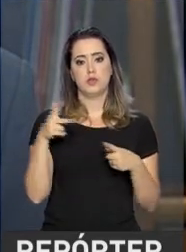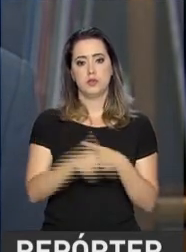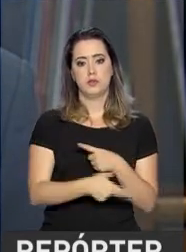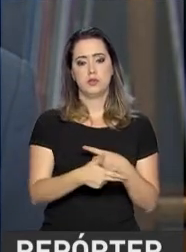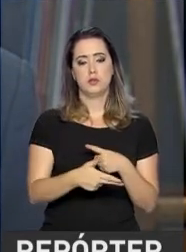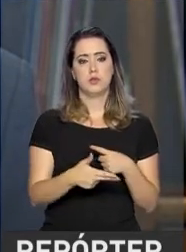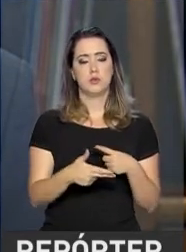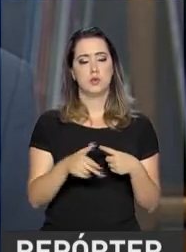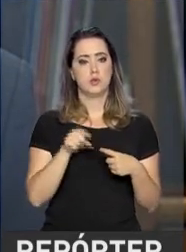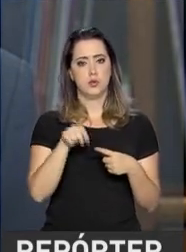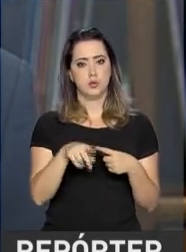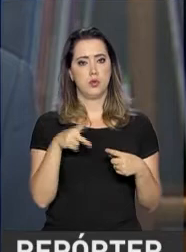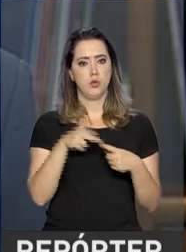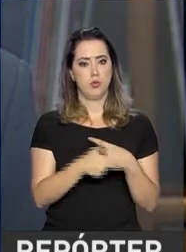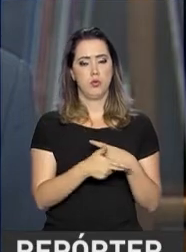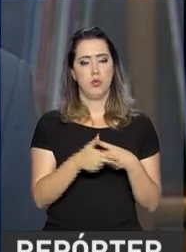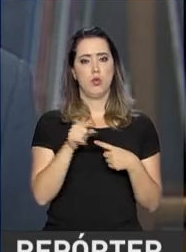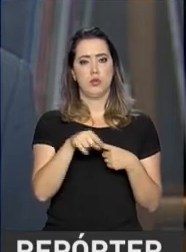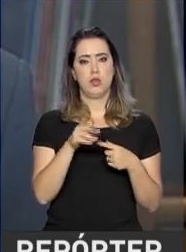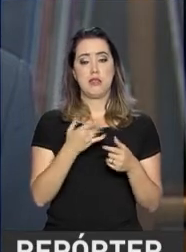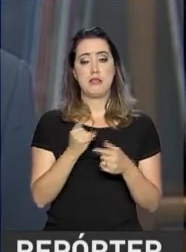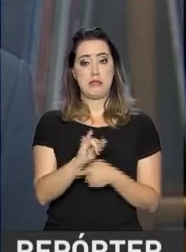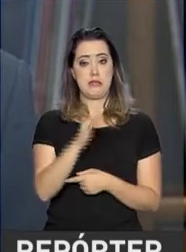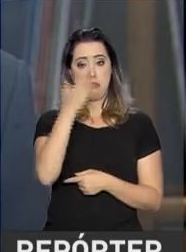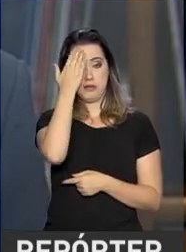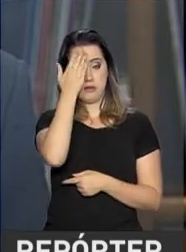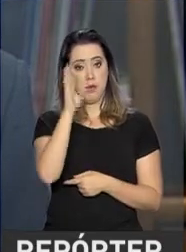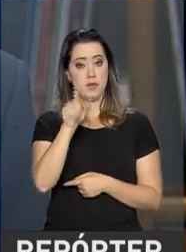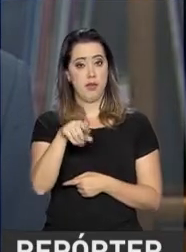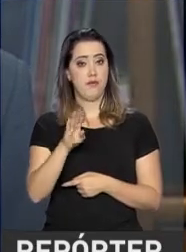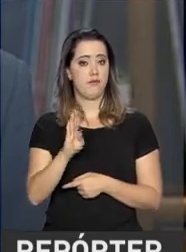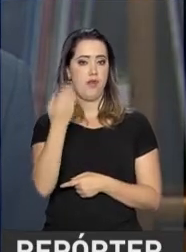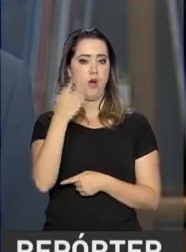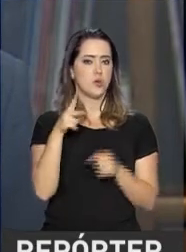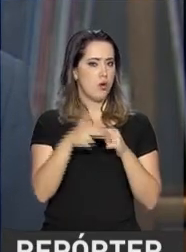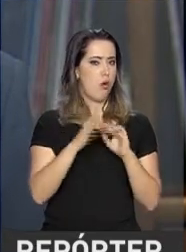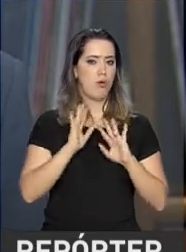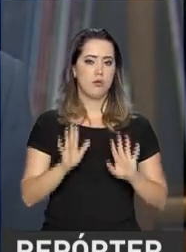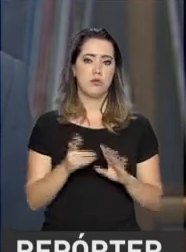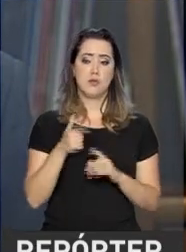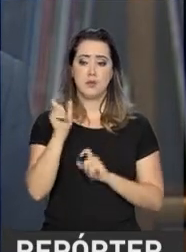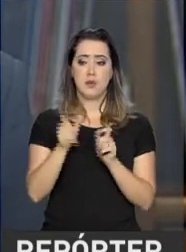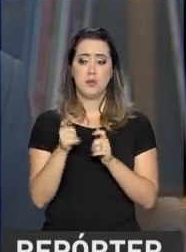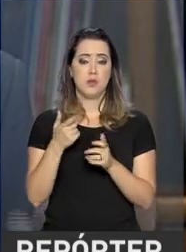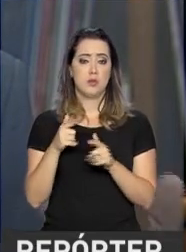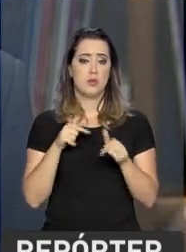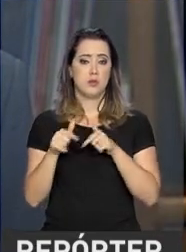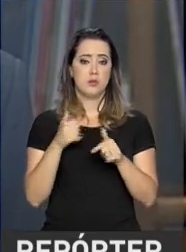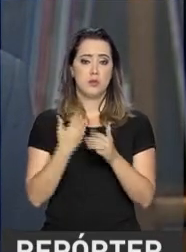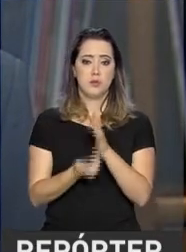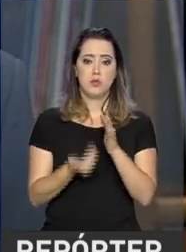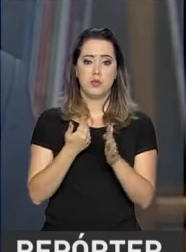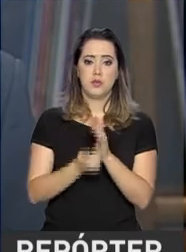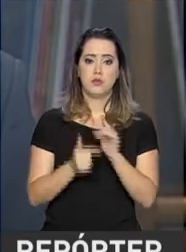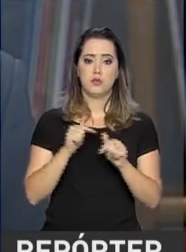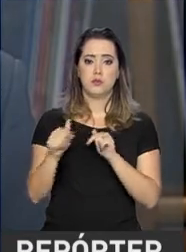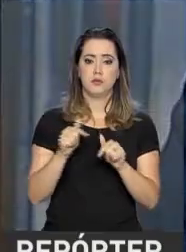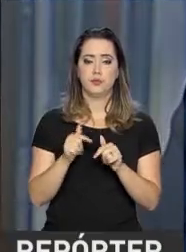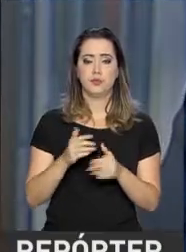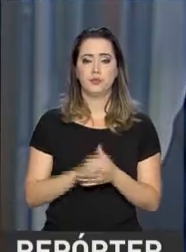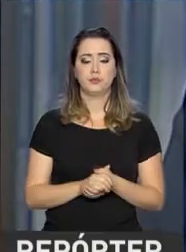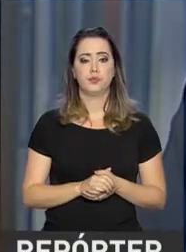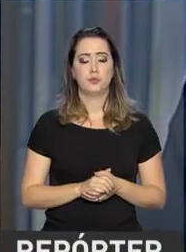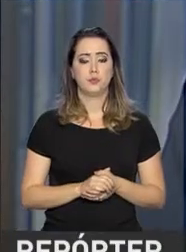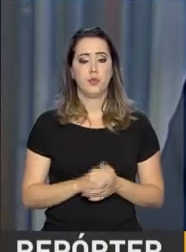é suspeita de fraude pra quê pra que o trabalhador não não perca esse dinheiro os jogadores